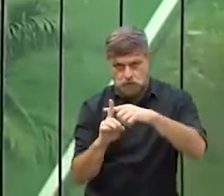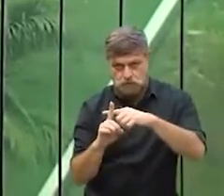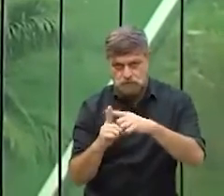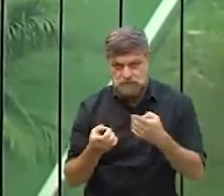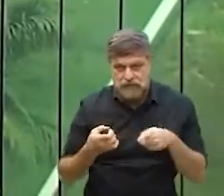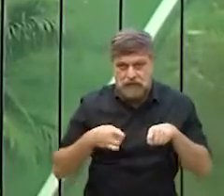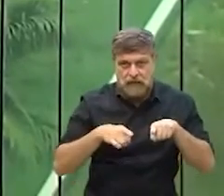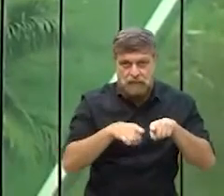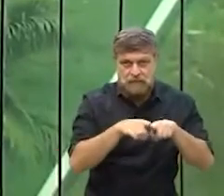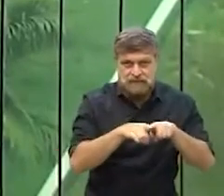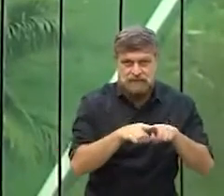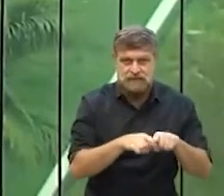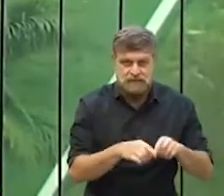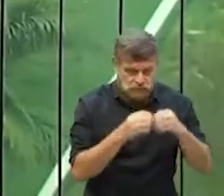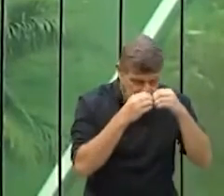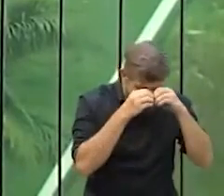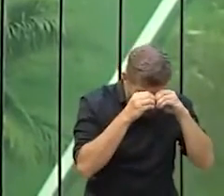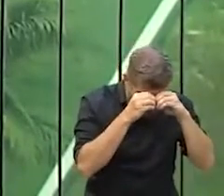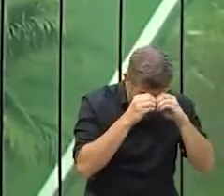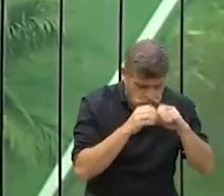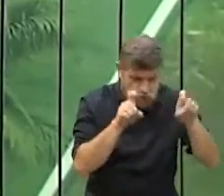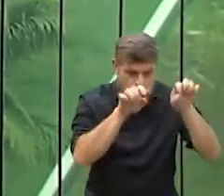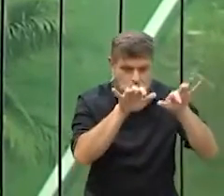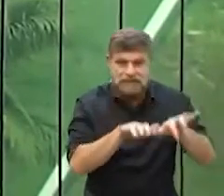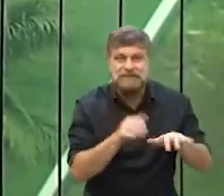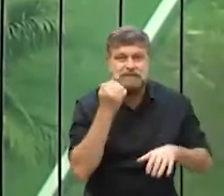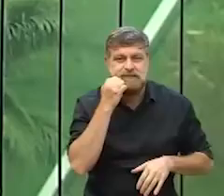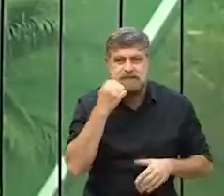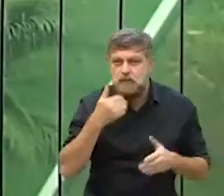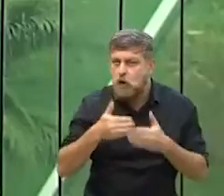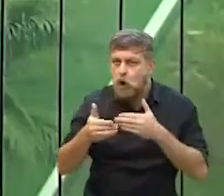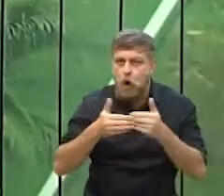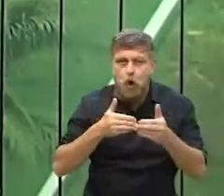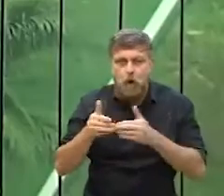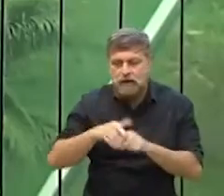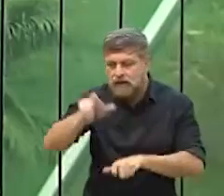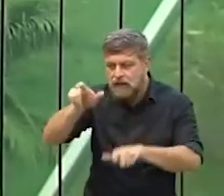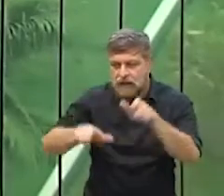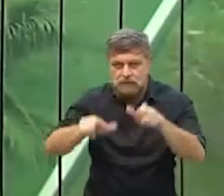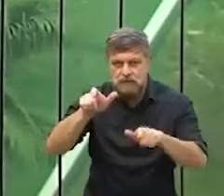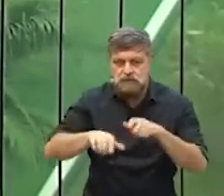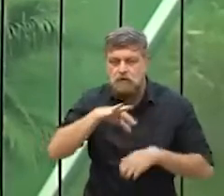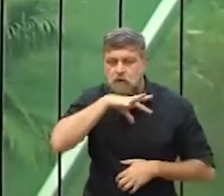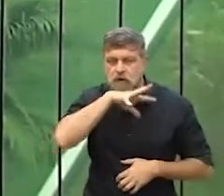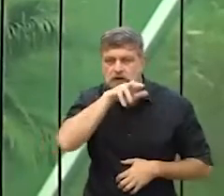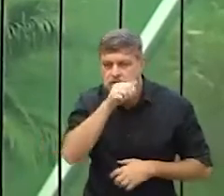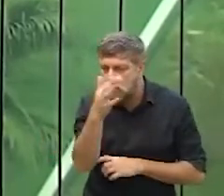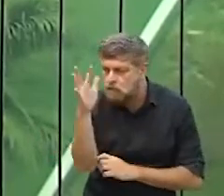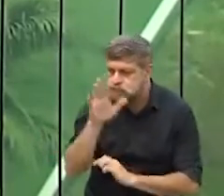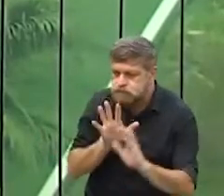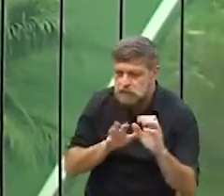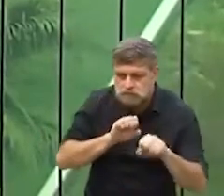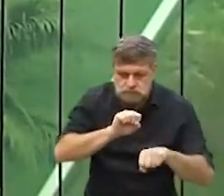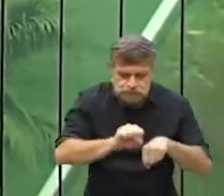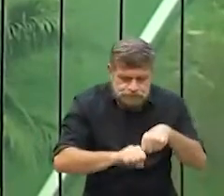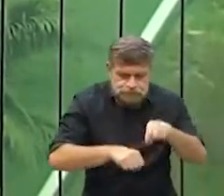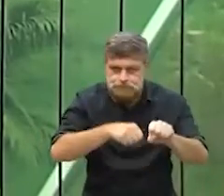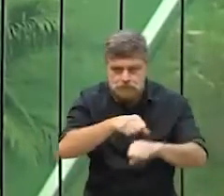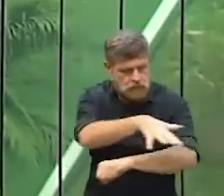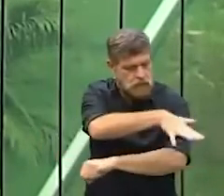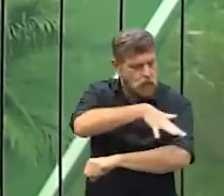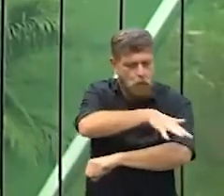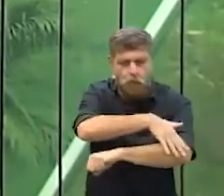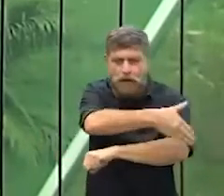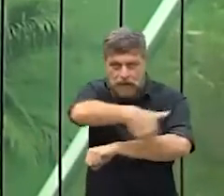Laboratório Nacional de Computação Científica, para que qualquer pessoa, qualquer mesmo, que encontre um animal silvestre por aí,